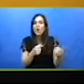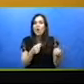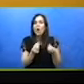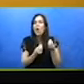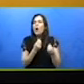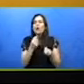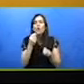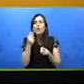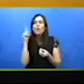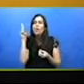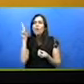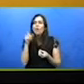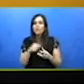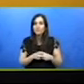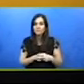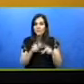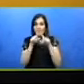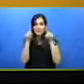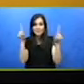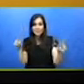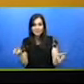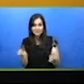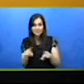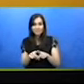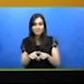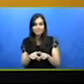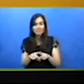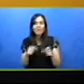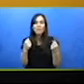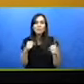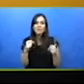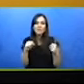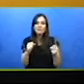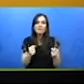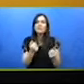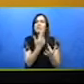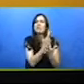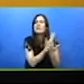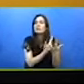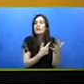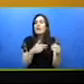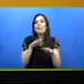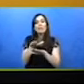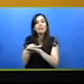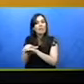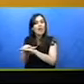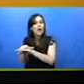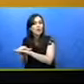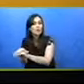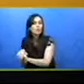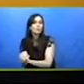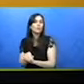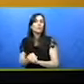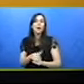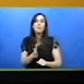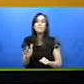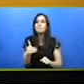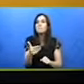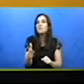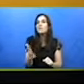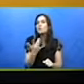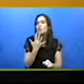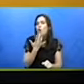a ilustração dessa imagem. Vocês têm que fazer desenhos de tartaruga marinha, peixinhos